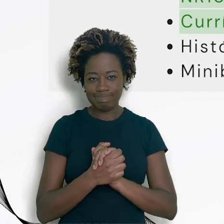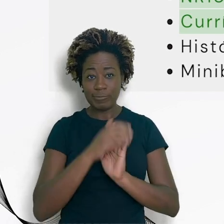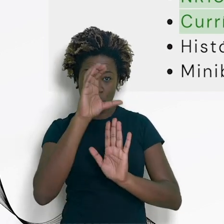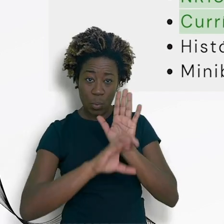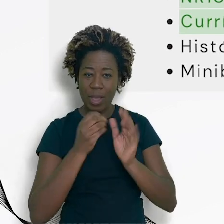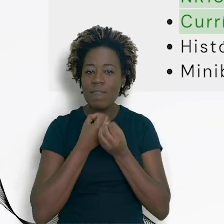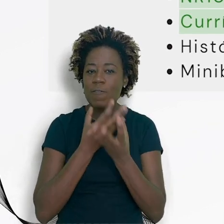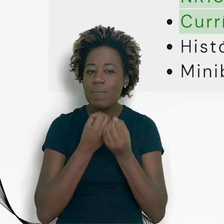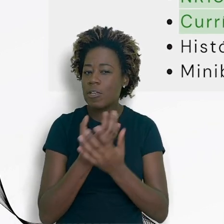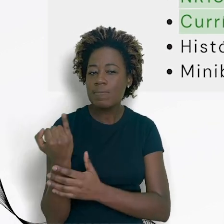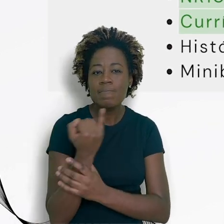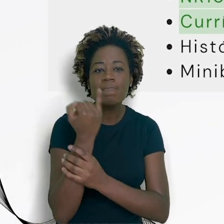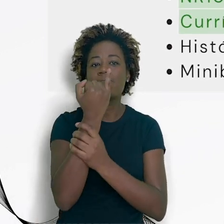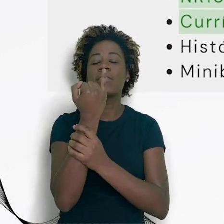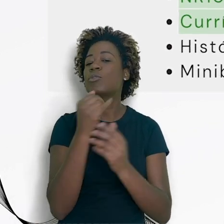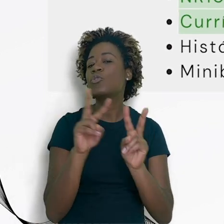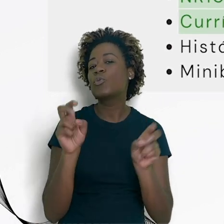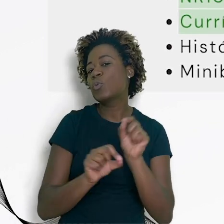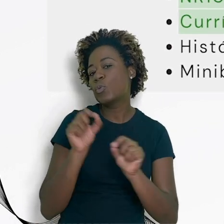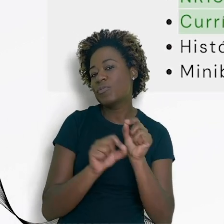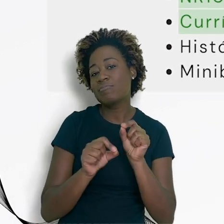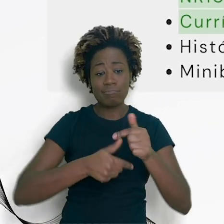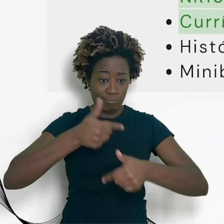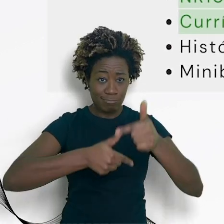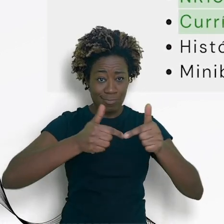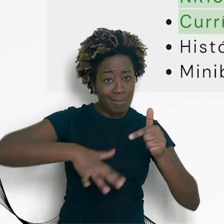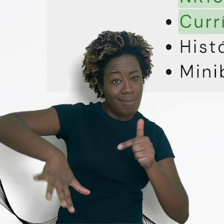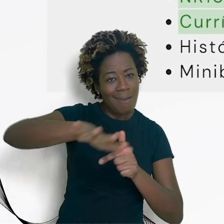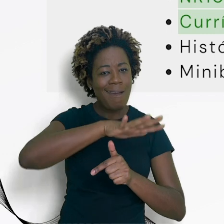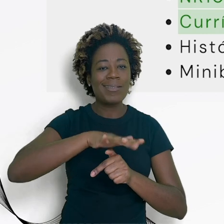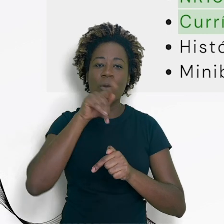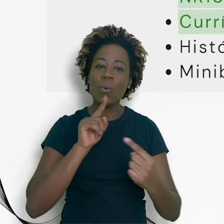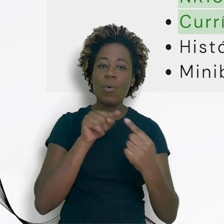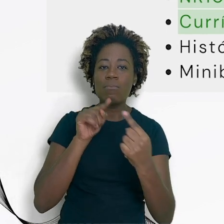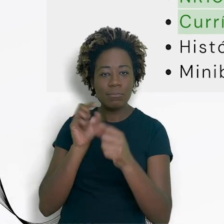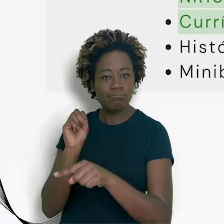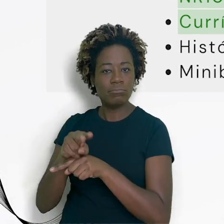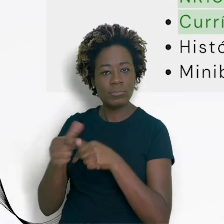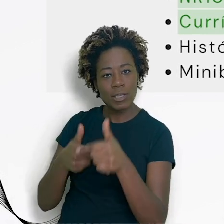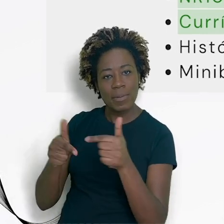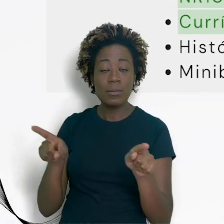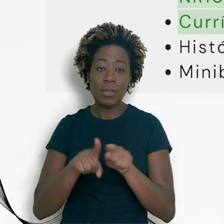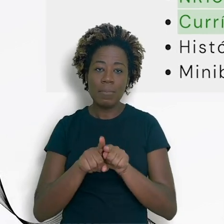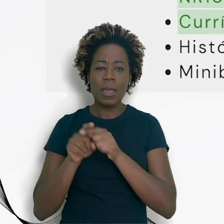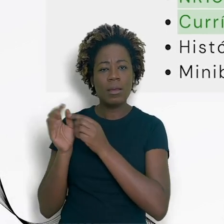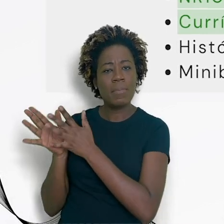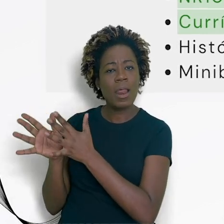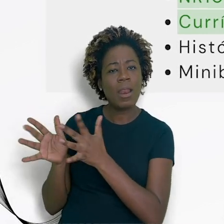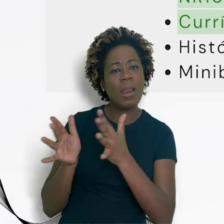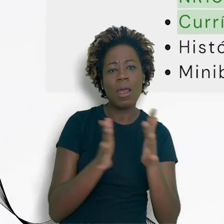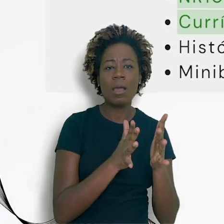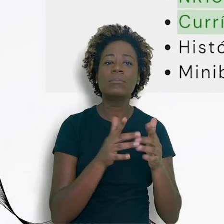currículo deve ter informações importantes a respeito da sua atuação no mercado, para a vaga que você está pleiteando ou para a trajetória que você